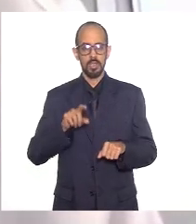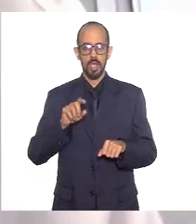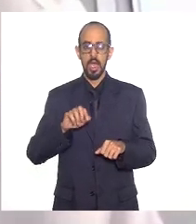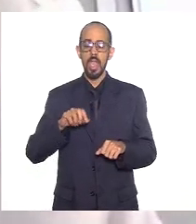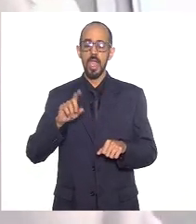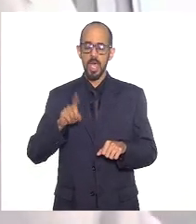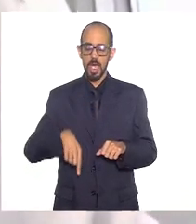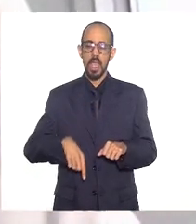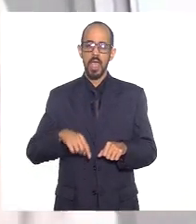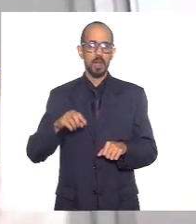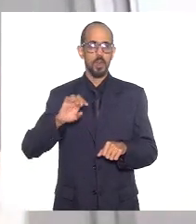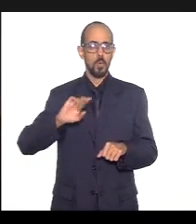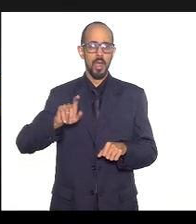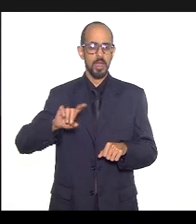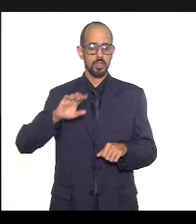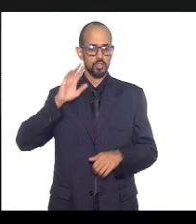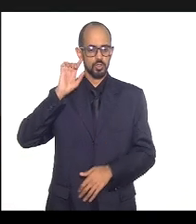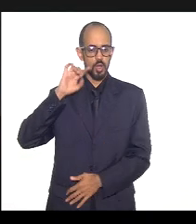radicalmente ideológico.